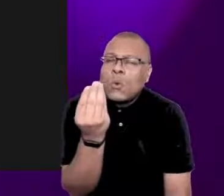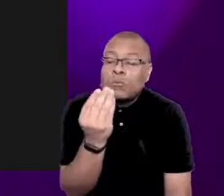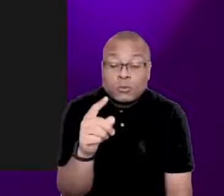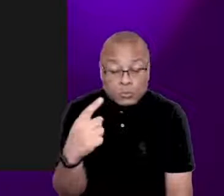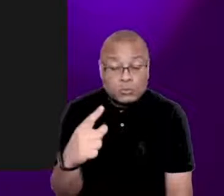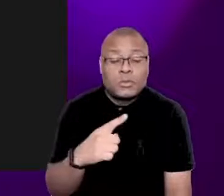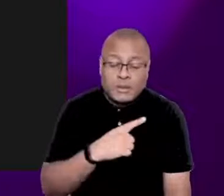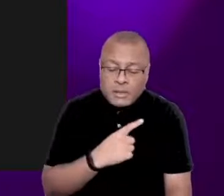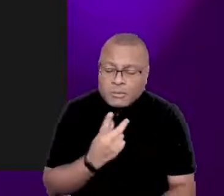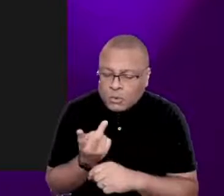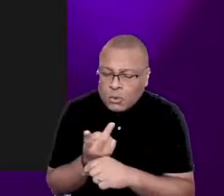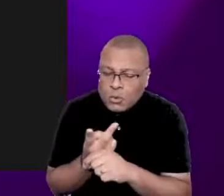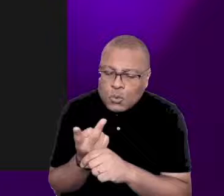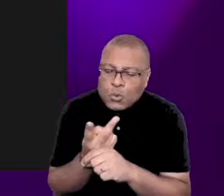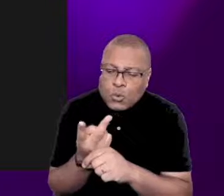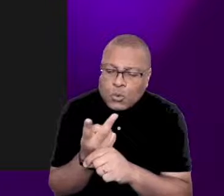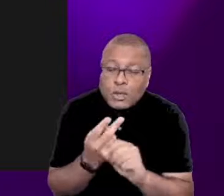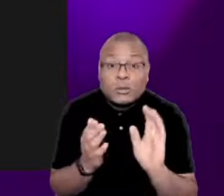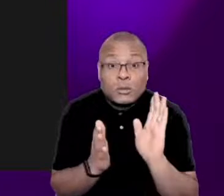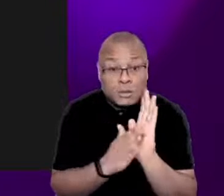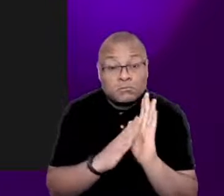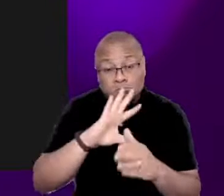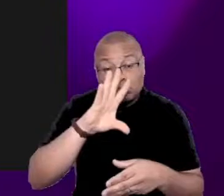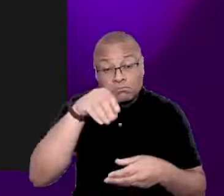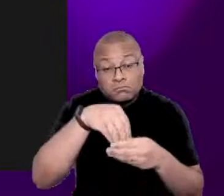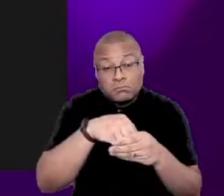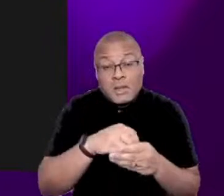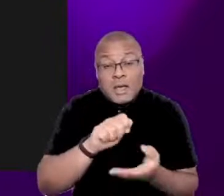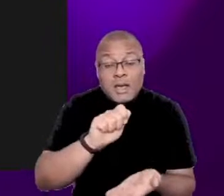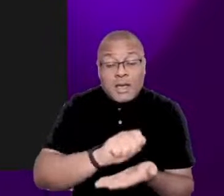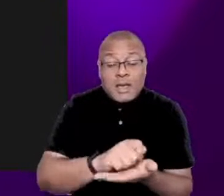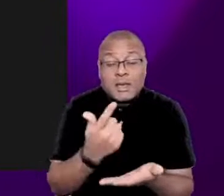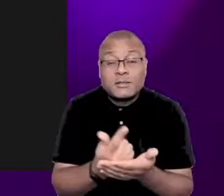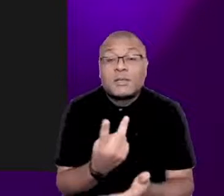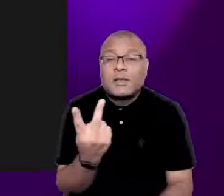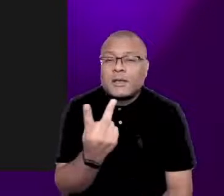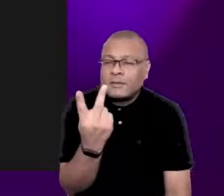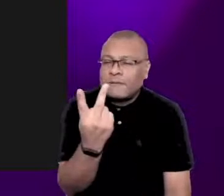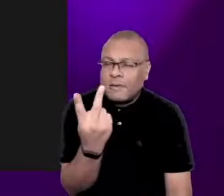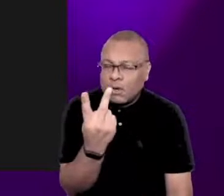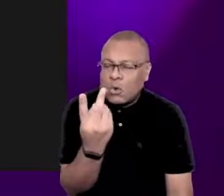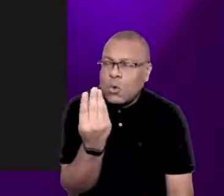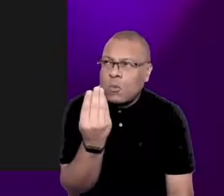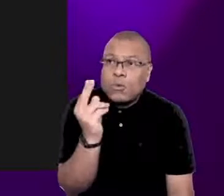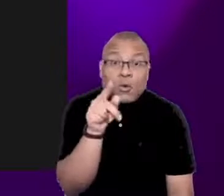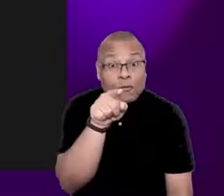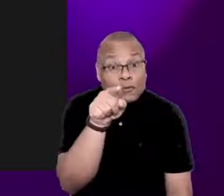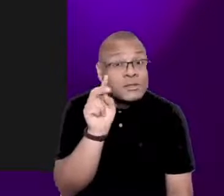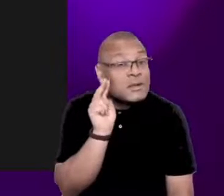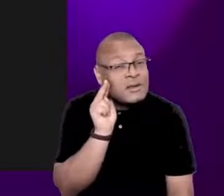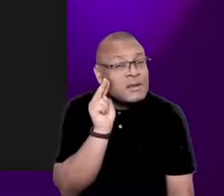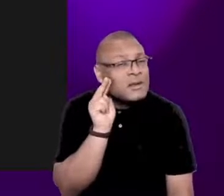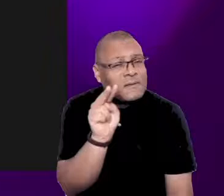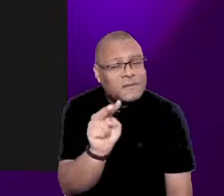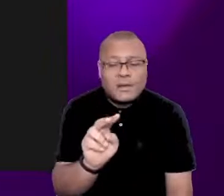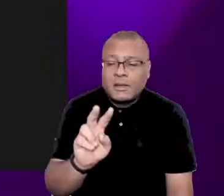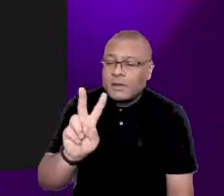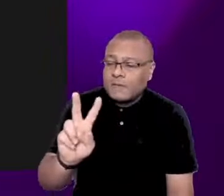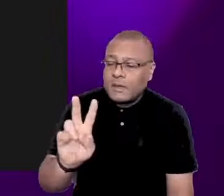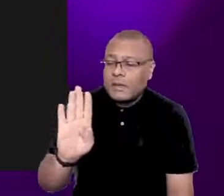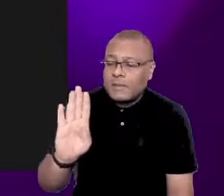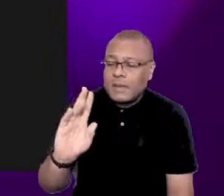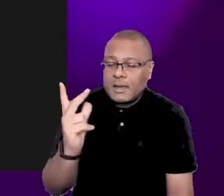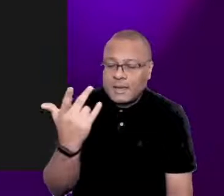tem buscado, isso está no nosso propósito, né, agenda de valor. Como que você vê como o VBHC